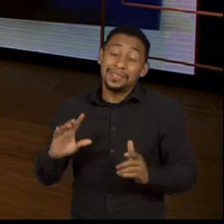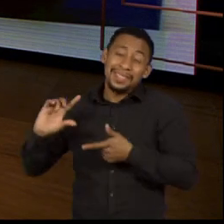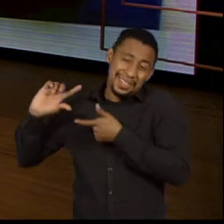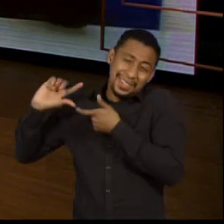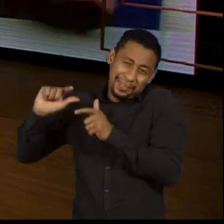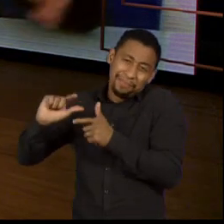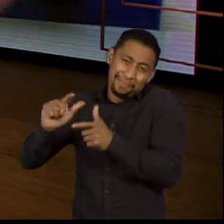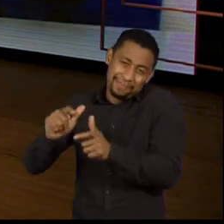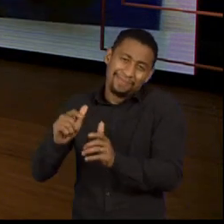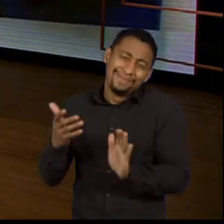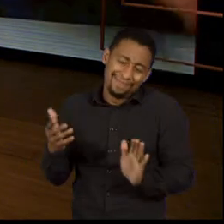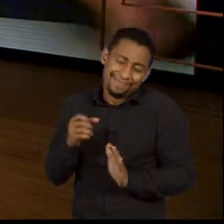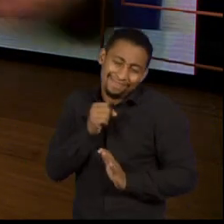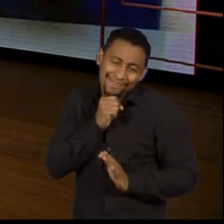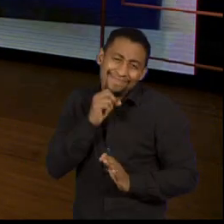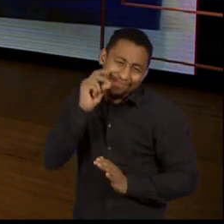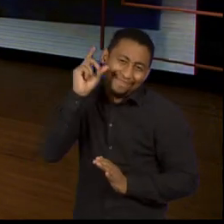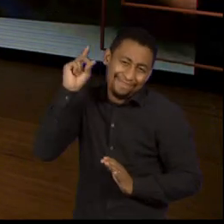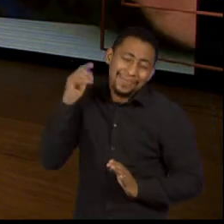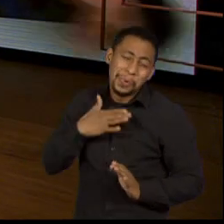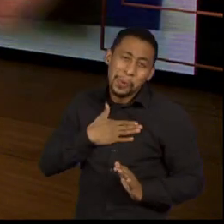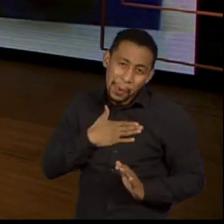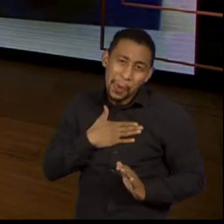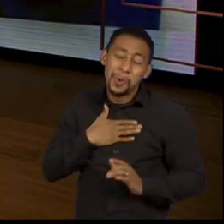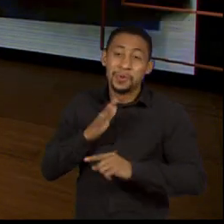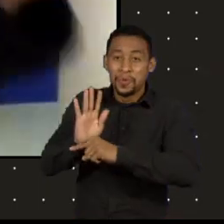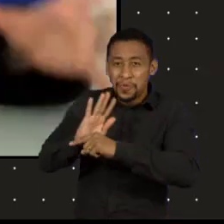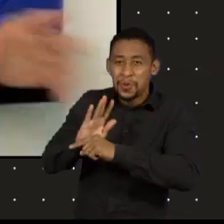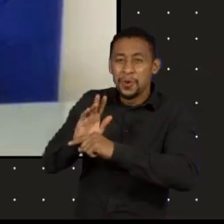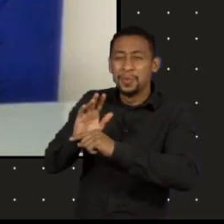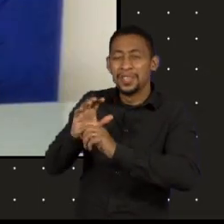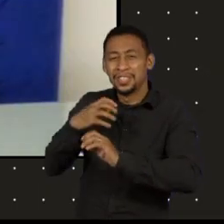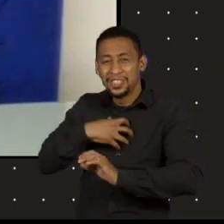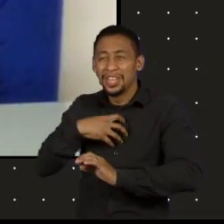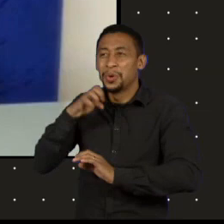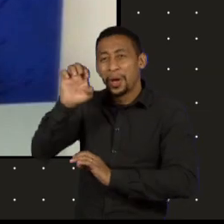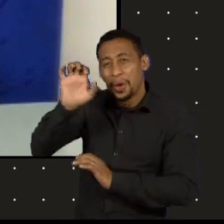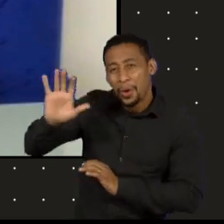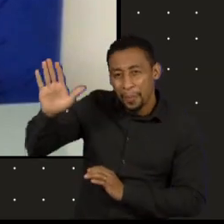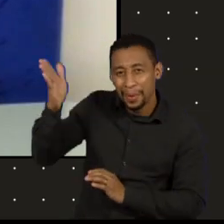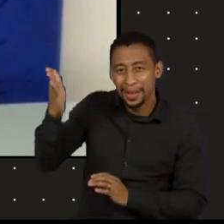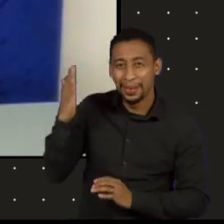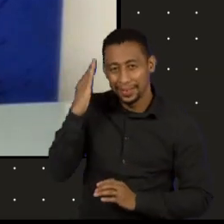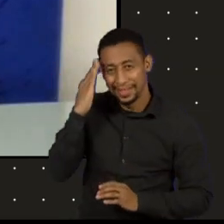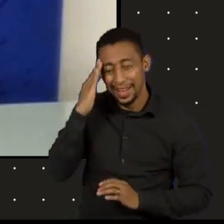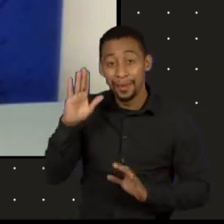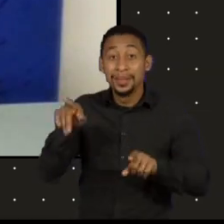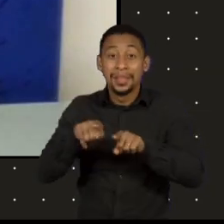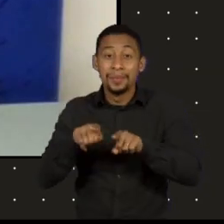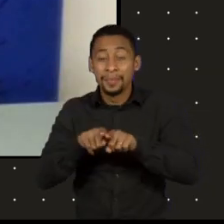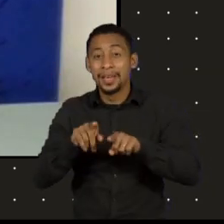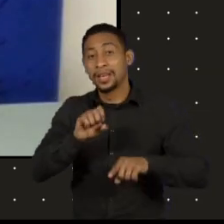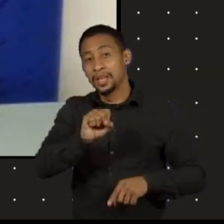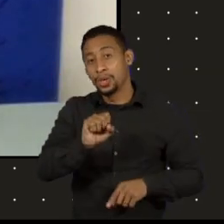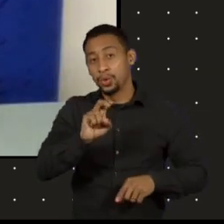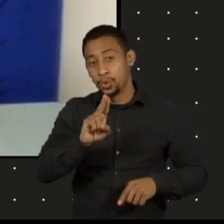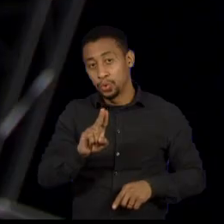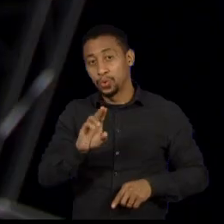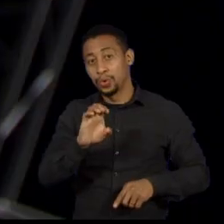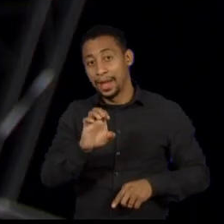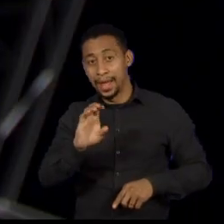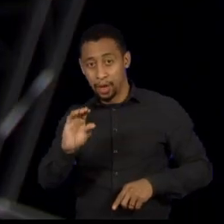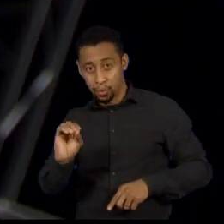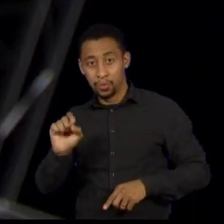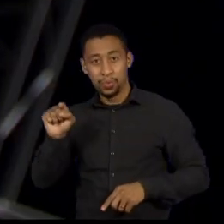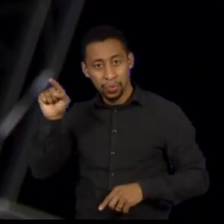antiguinha, assim, a gostar das coisas antigas, de filmes europeus, enfim, dos suecos, até dos autores também de teatro,